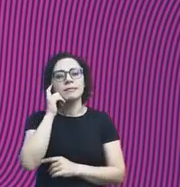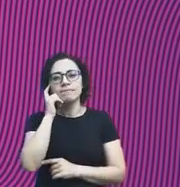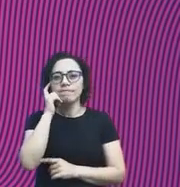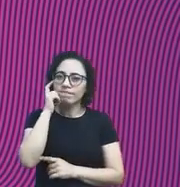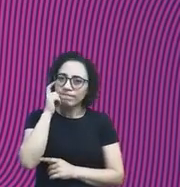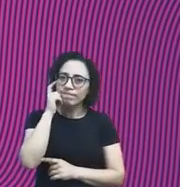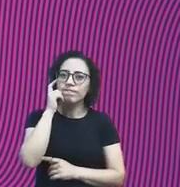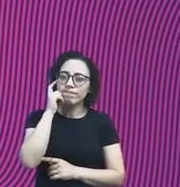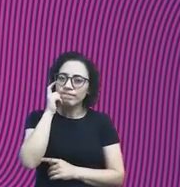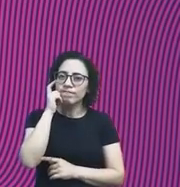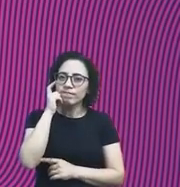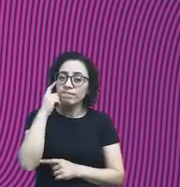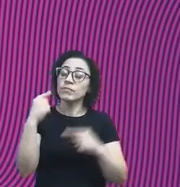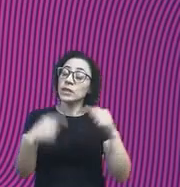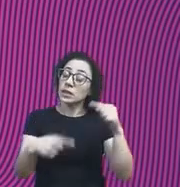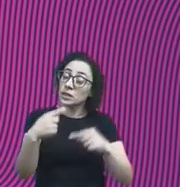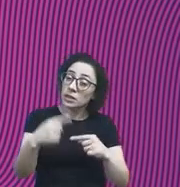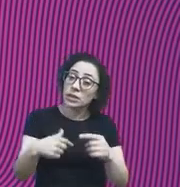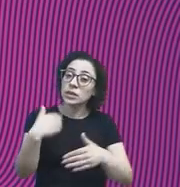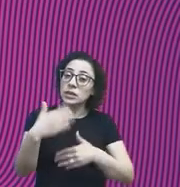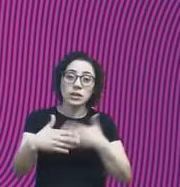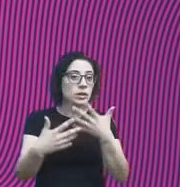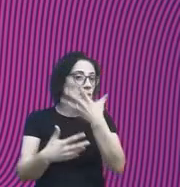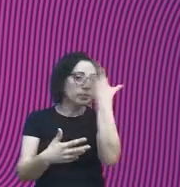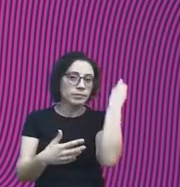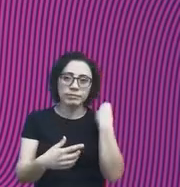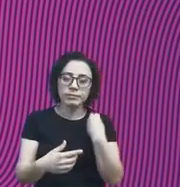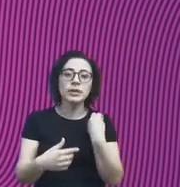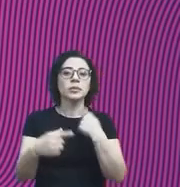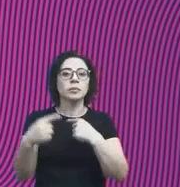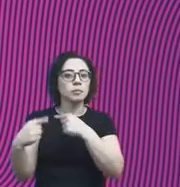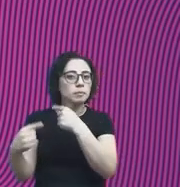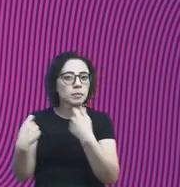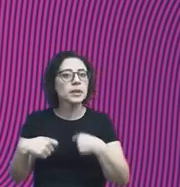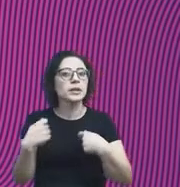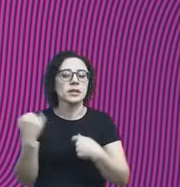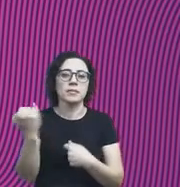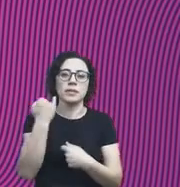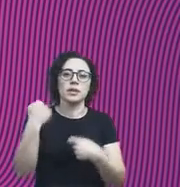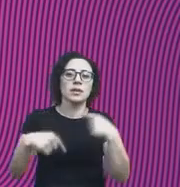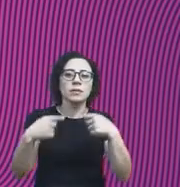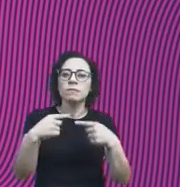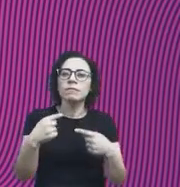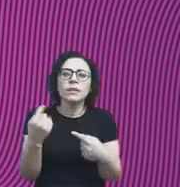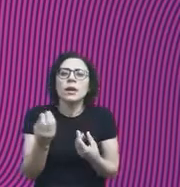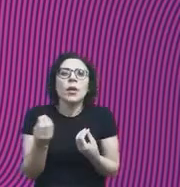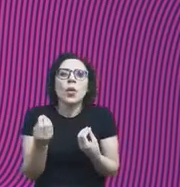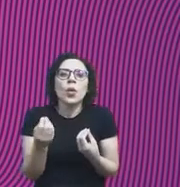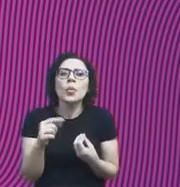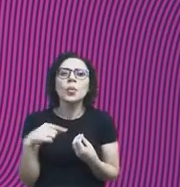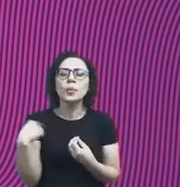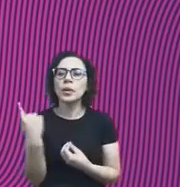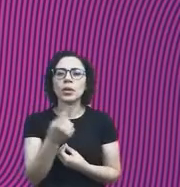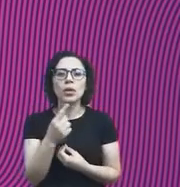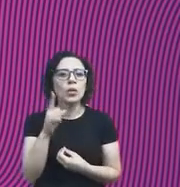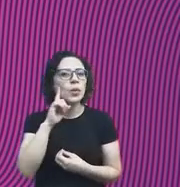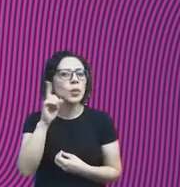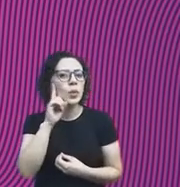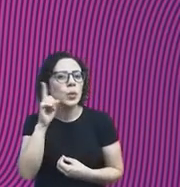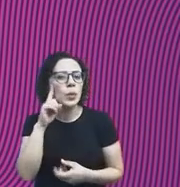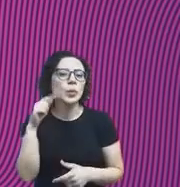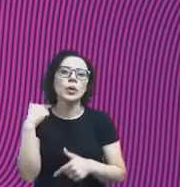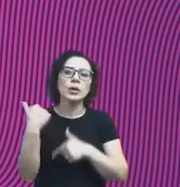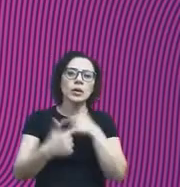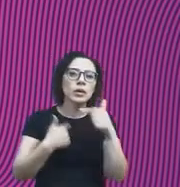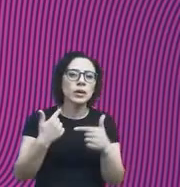discutidos, amadurecidos, e a gente precisa ver como é que encaixa isso no nosso cotidiano, já que a proposta